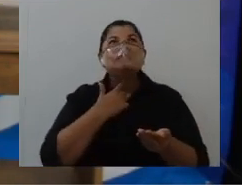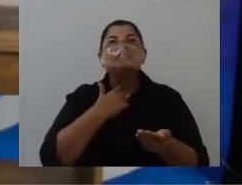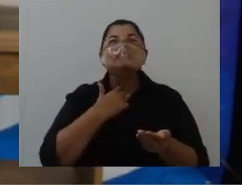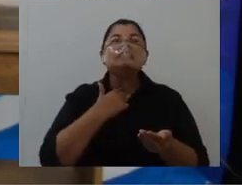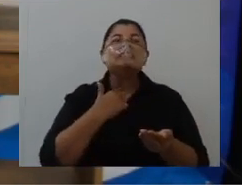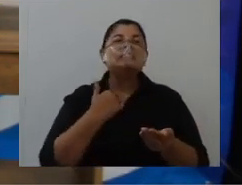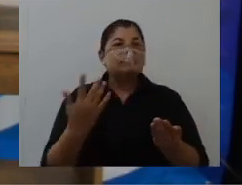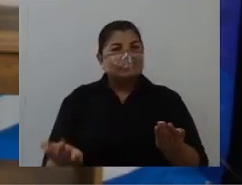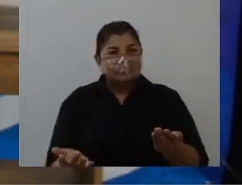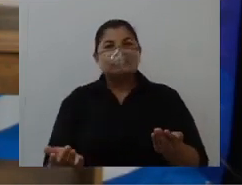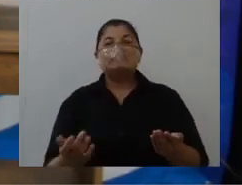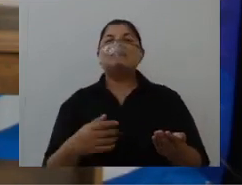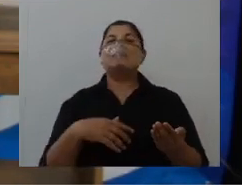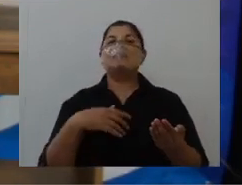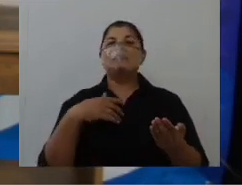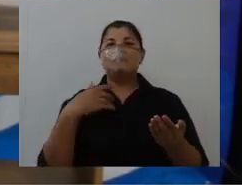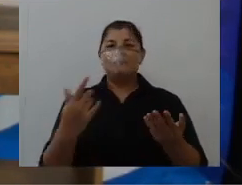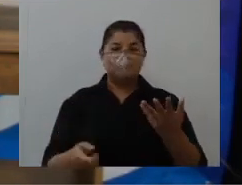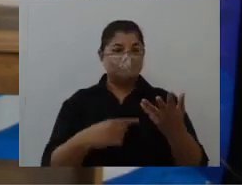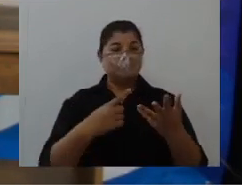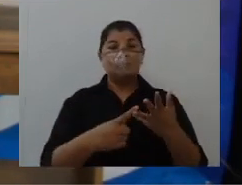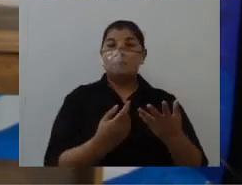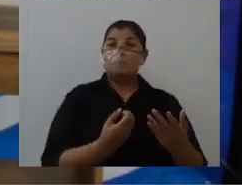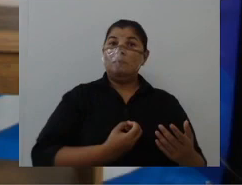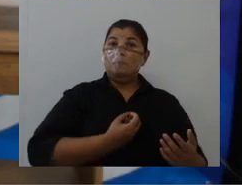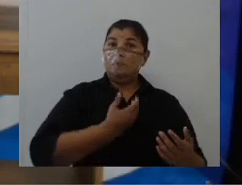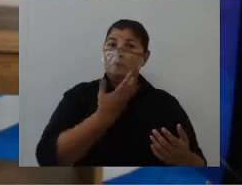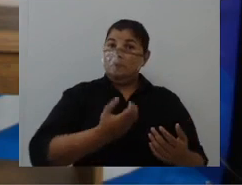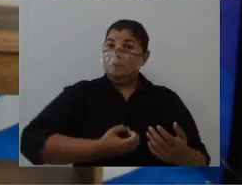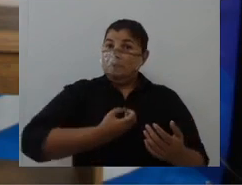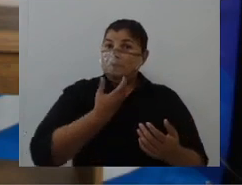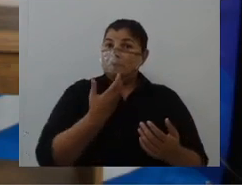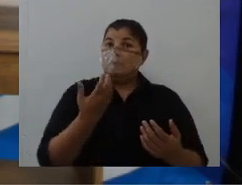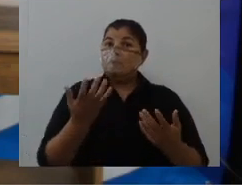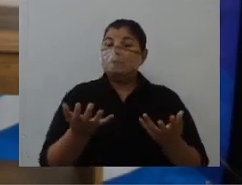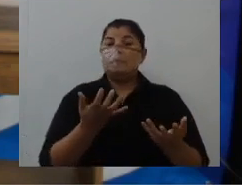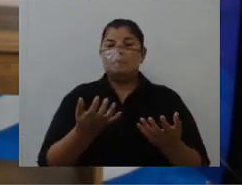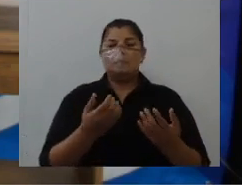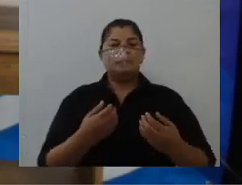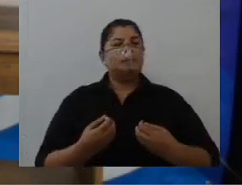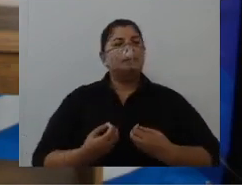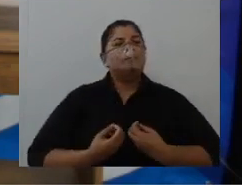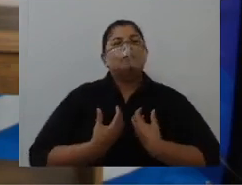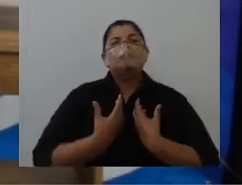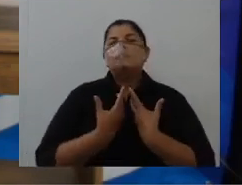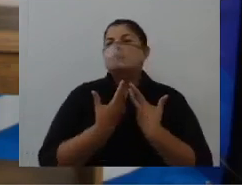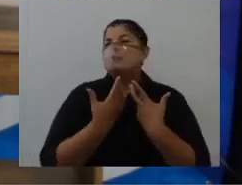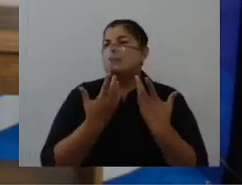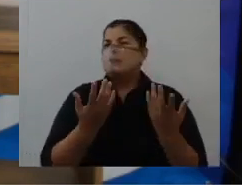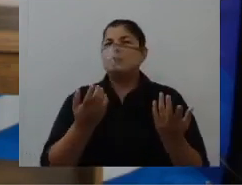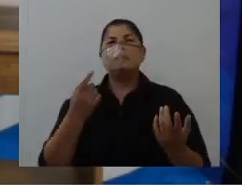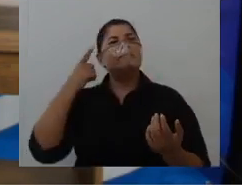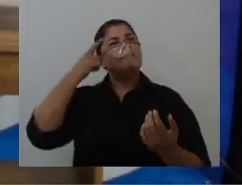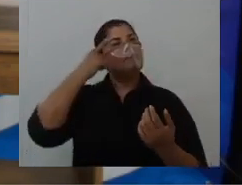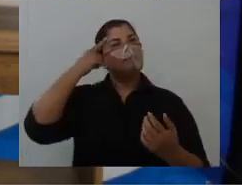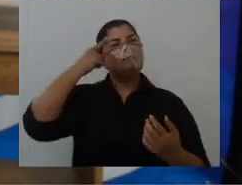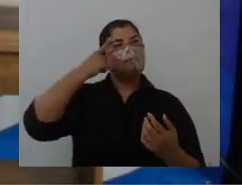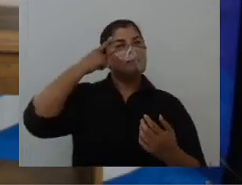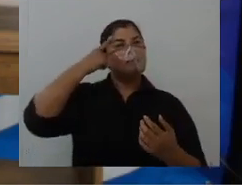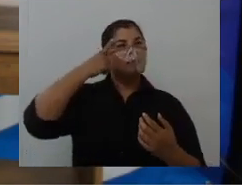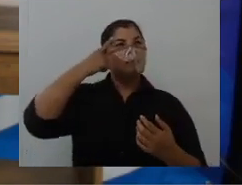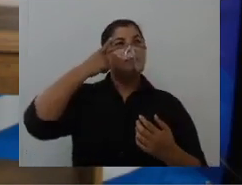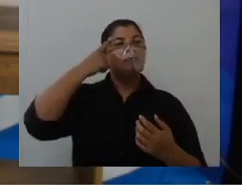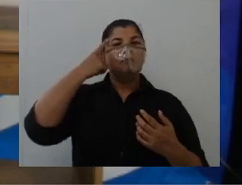boca hoje, né? Quando o cara elabora um poema, ele quer o quê? Mexer com as emoções, trazer a reflexão, não é isso?